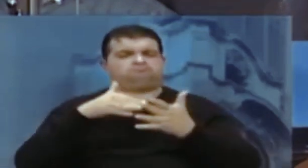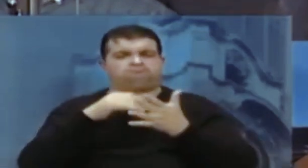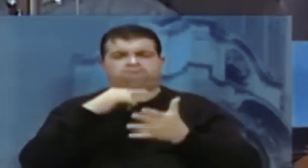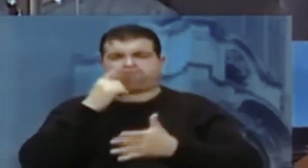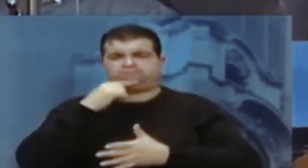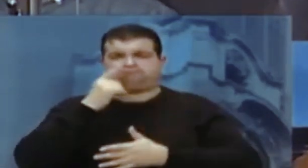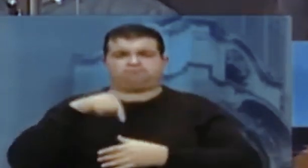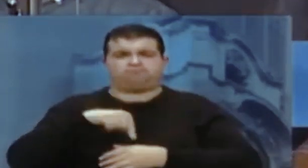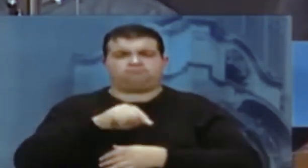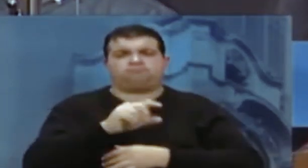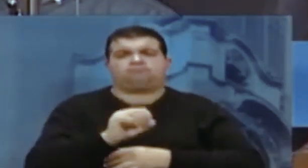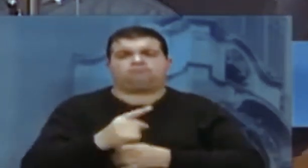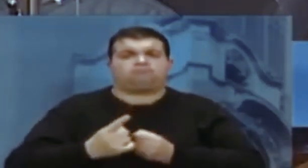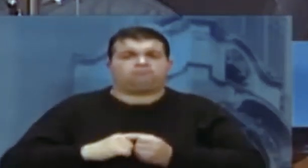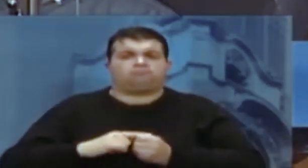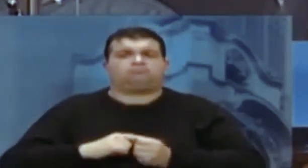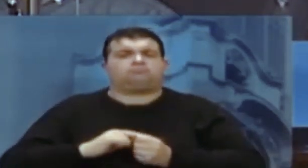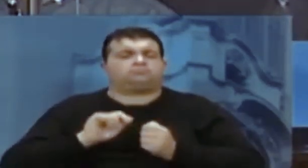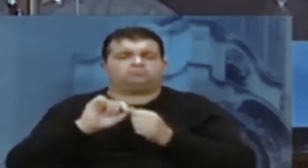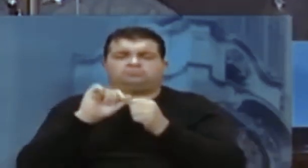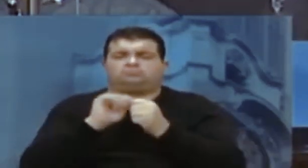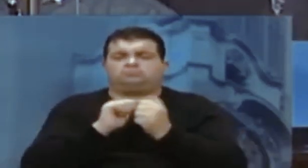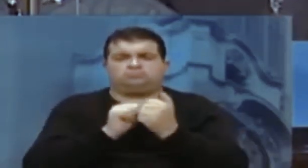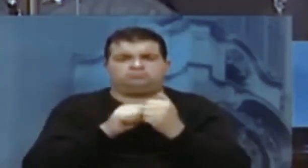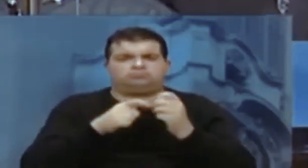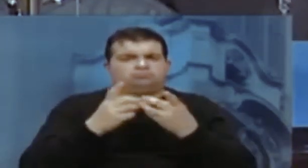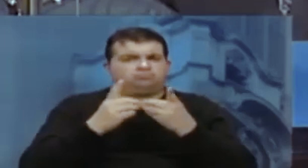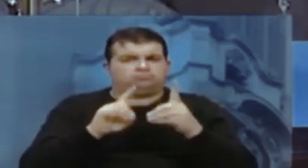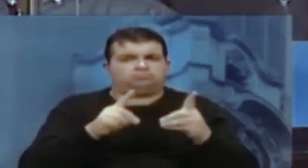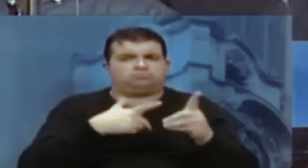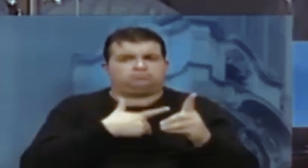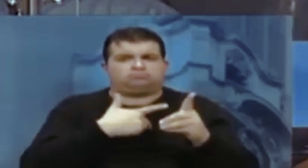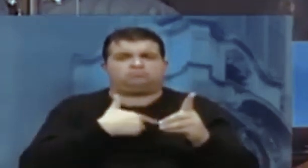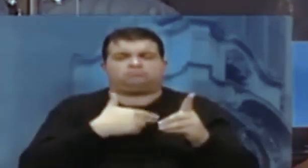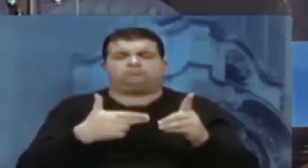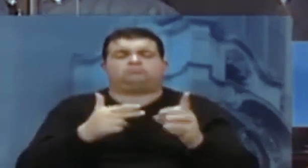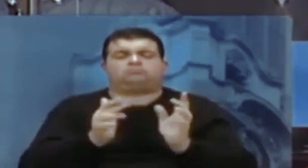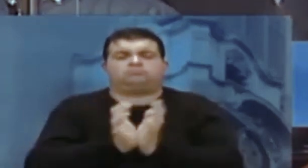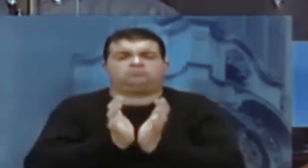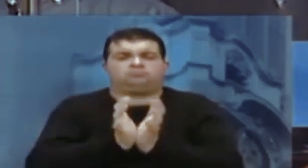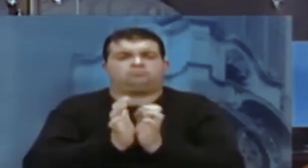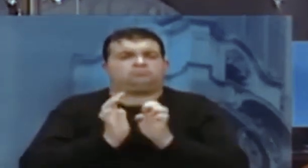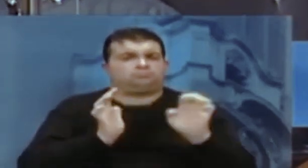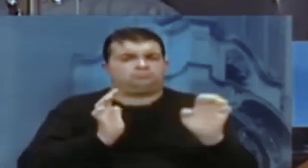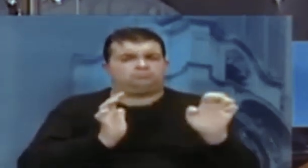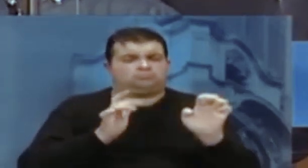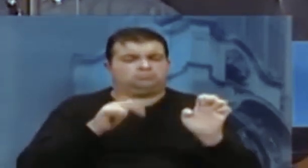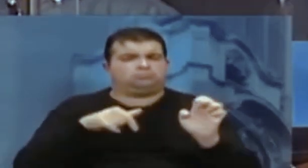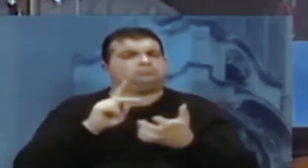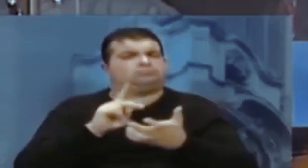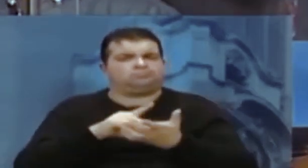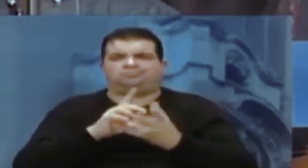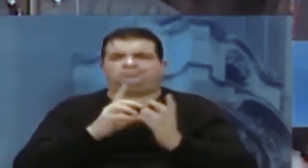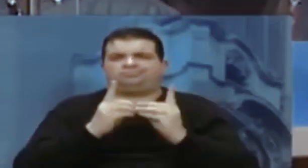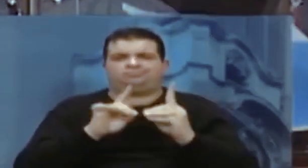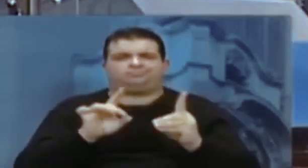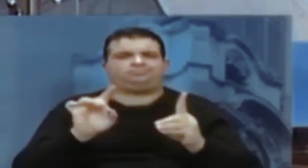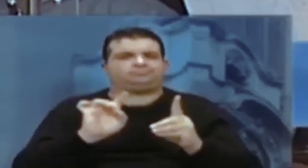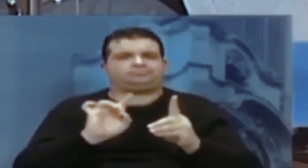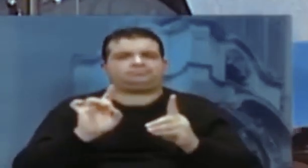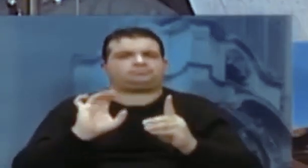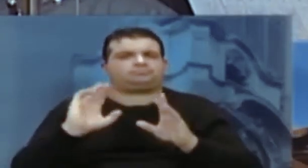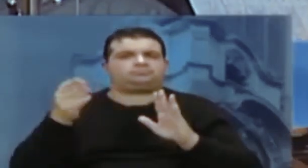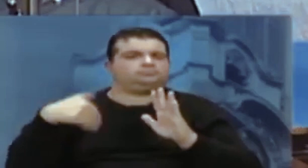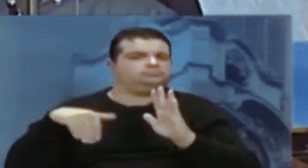ir e vir faz parte. Isso é a democracia da esquerda. Com certeza não é a verdadeira democracia que todos